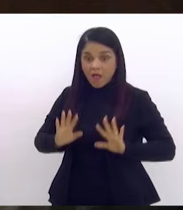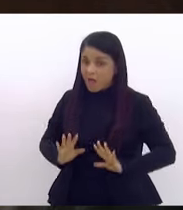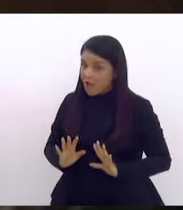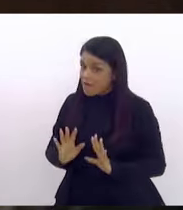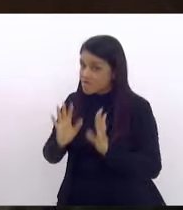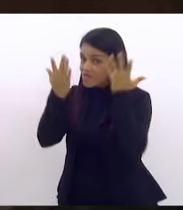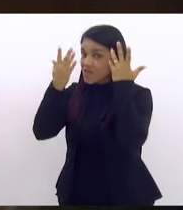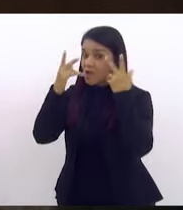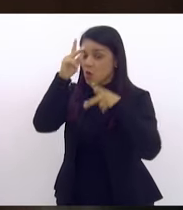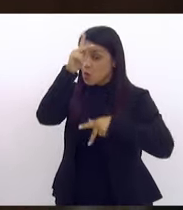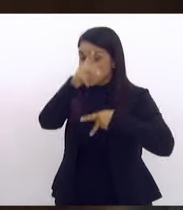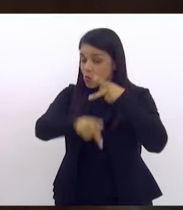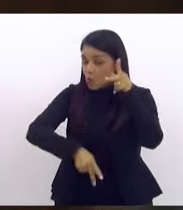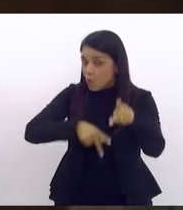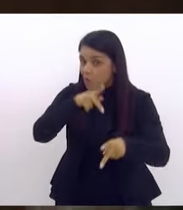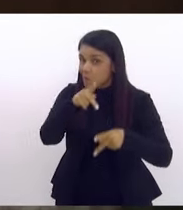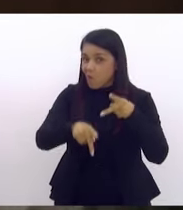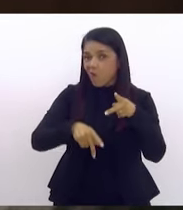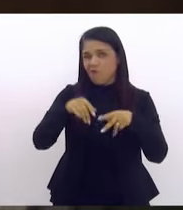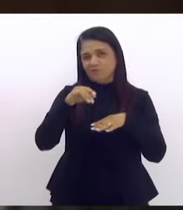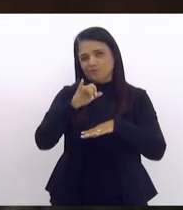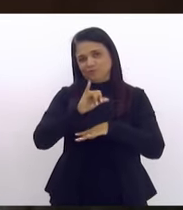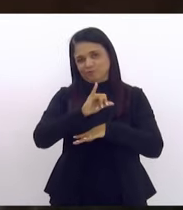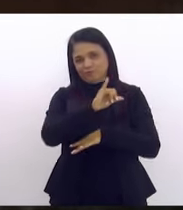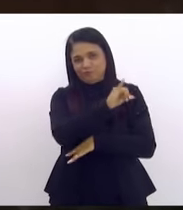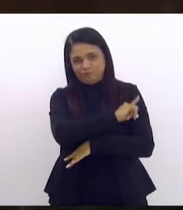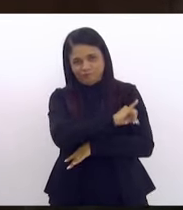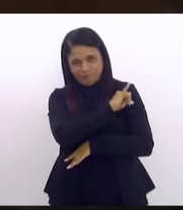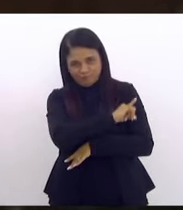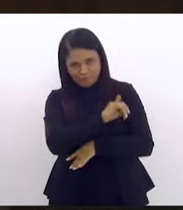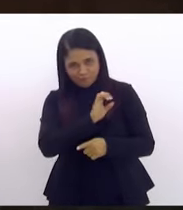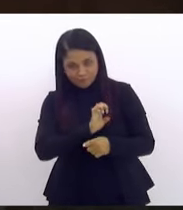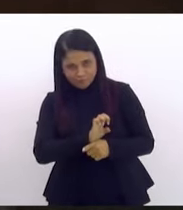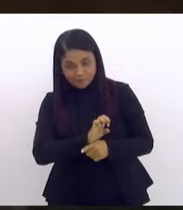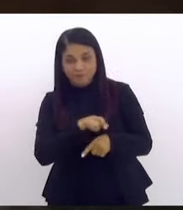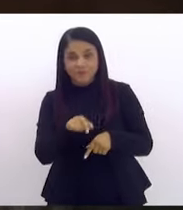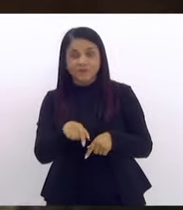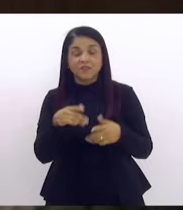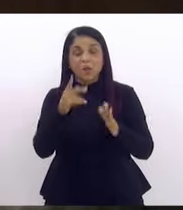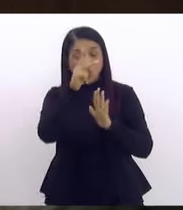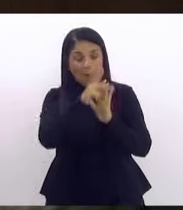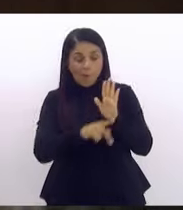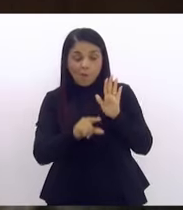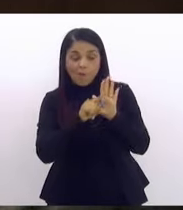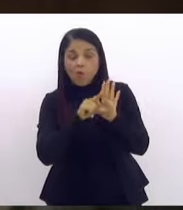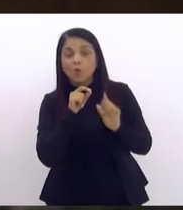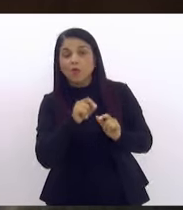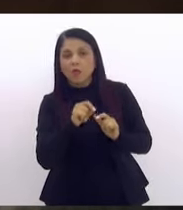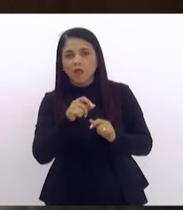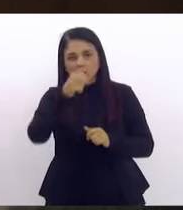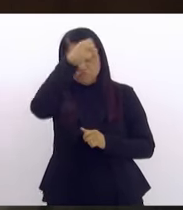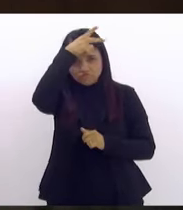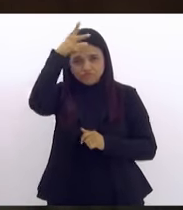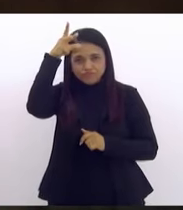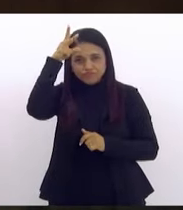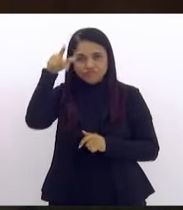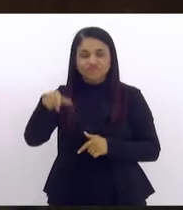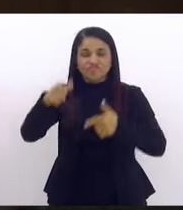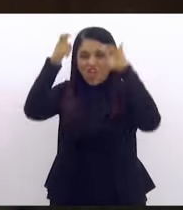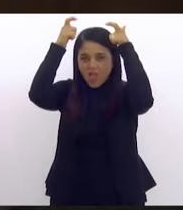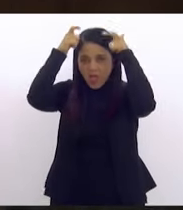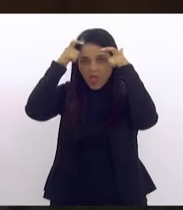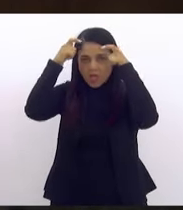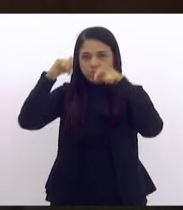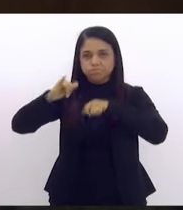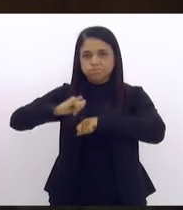Janeiro, portanto, o que visa esse projeto é defenestrar o senhor Eduardo Paes como rei momo do carnaval do Rio